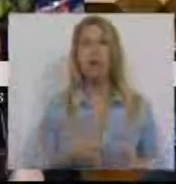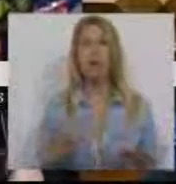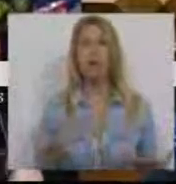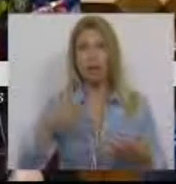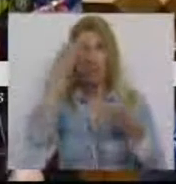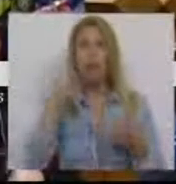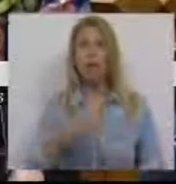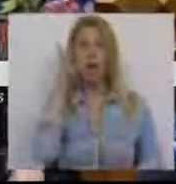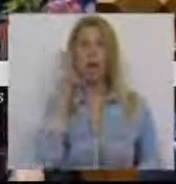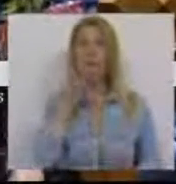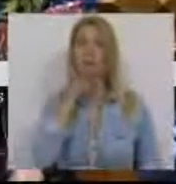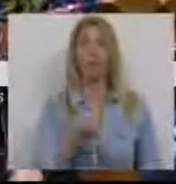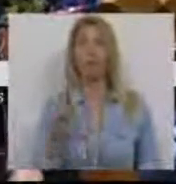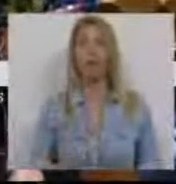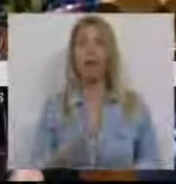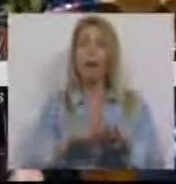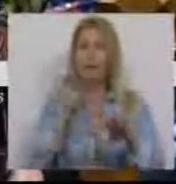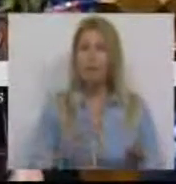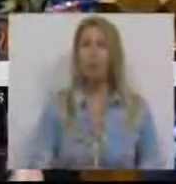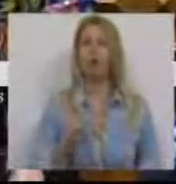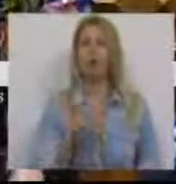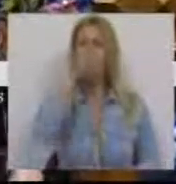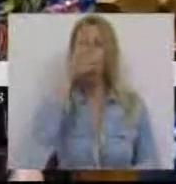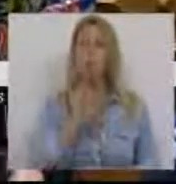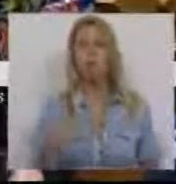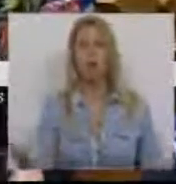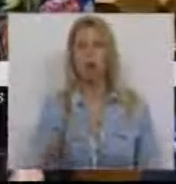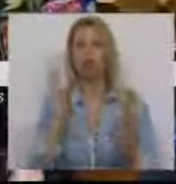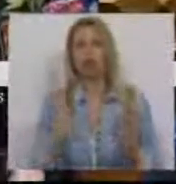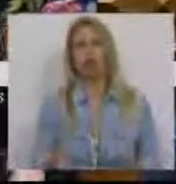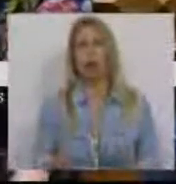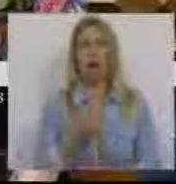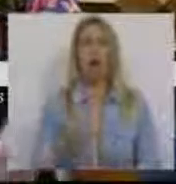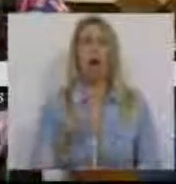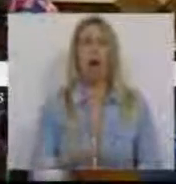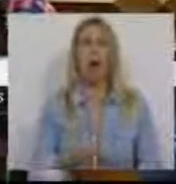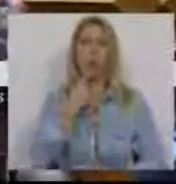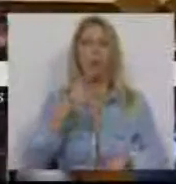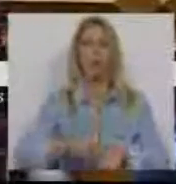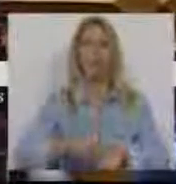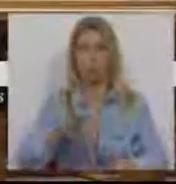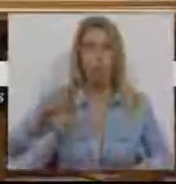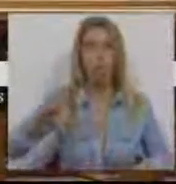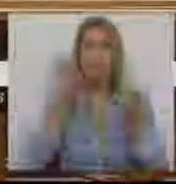a dignidade na vida de famílias. É por isso que este Governo já tarda há muito no país e tem que ser derrotado.